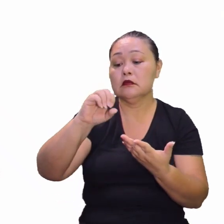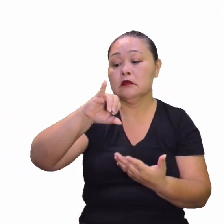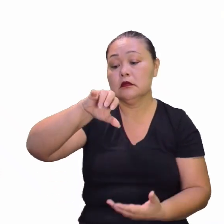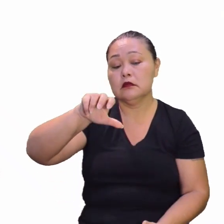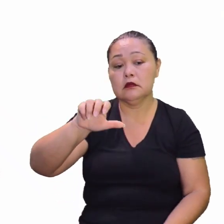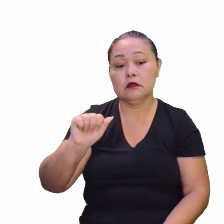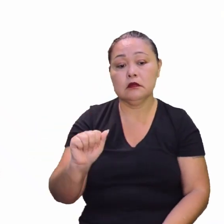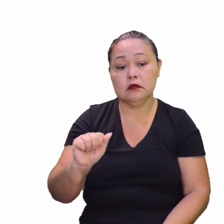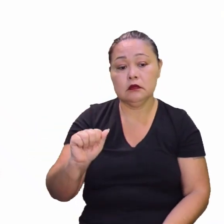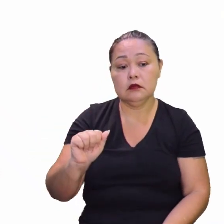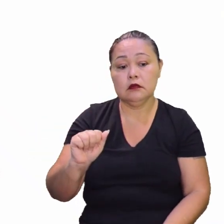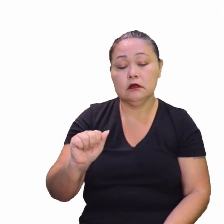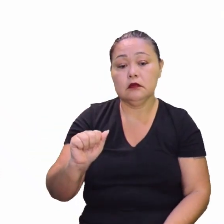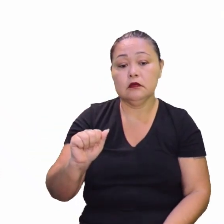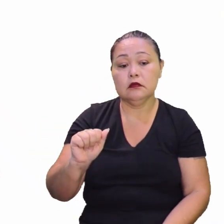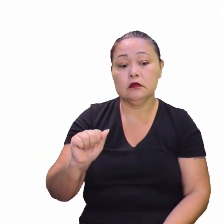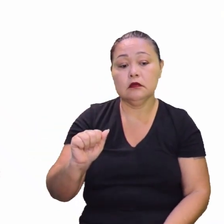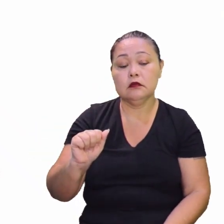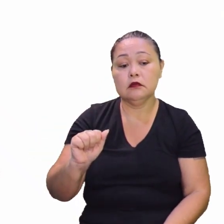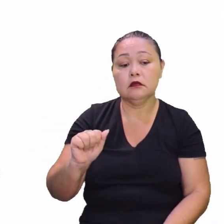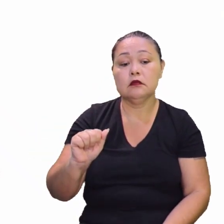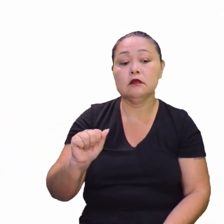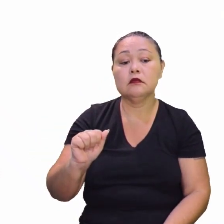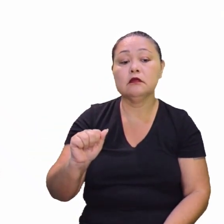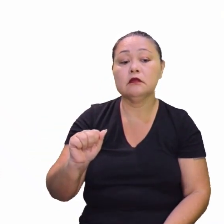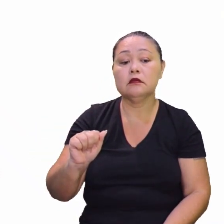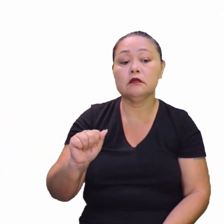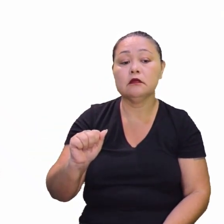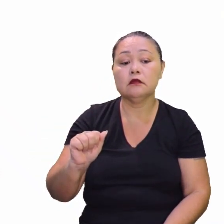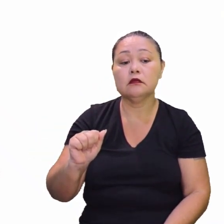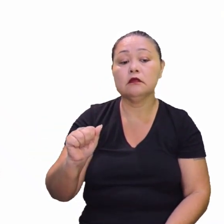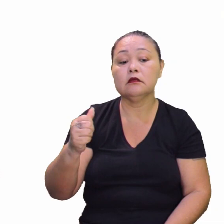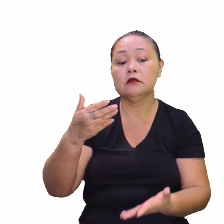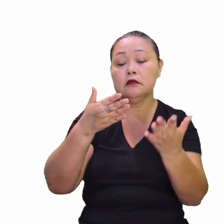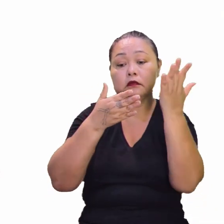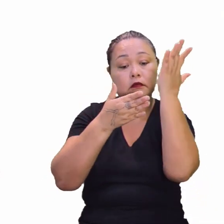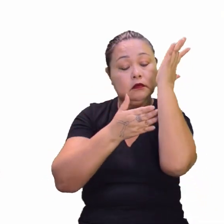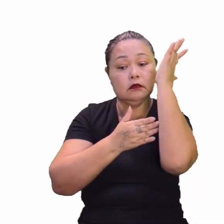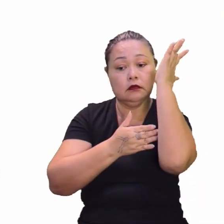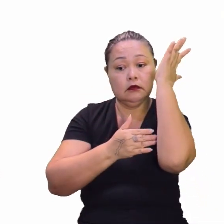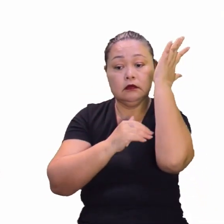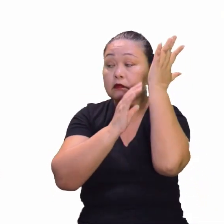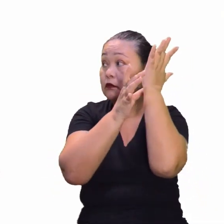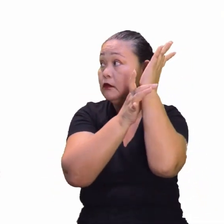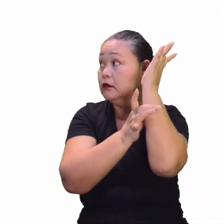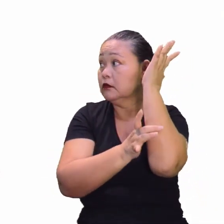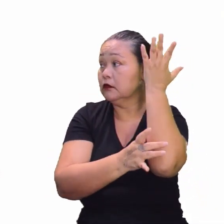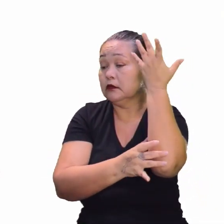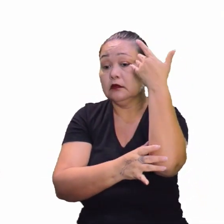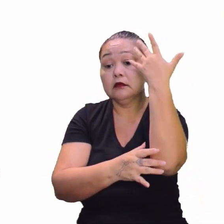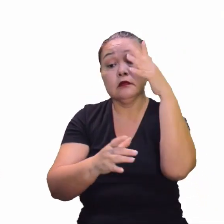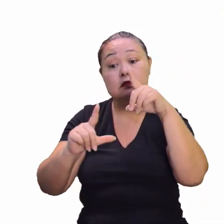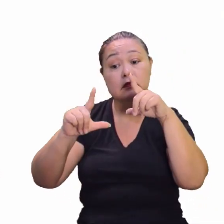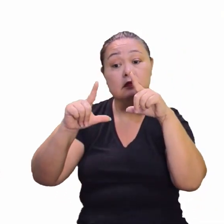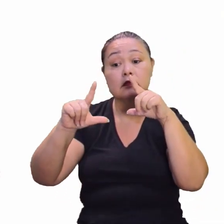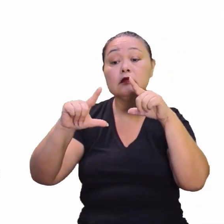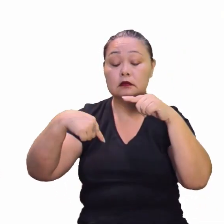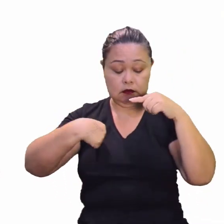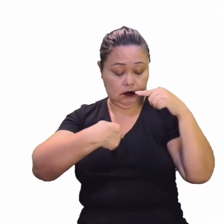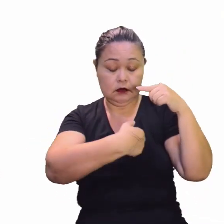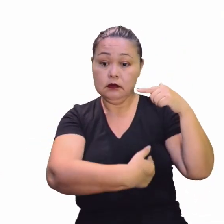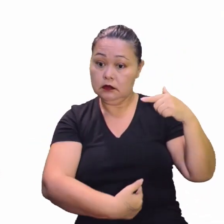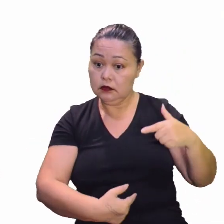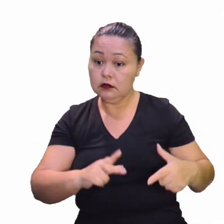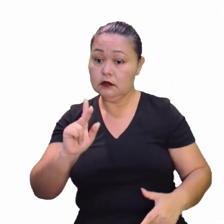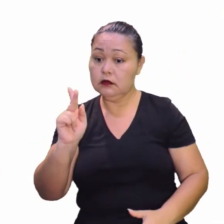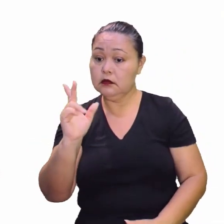Soja. Ok? Soja, madeira. Sabia que tem madeira que sai daqui e vai para a China?